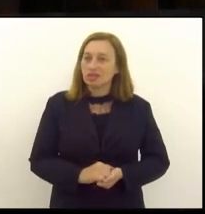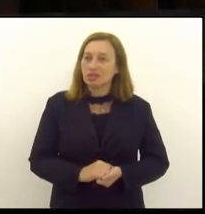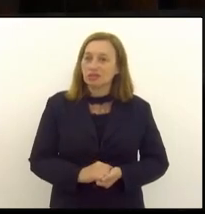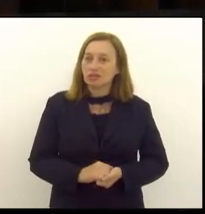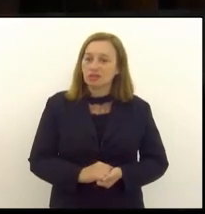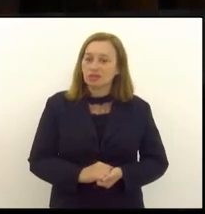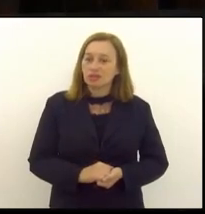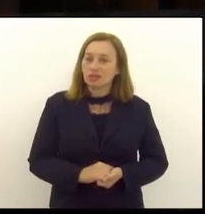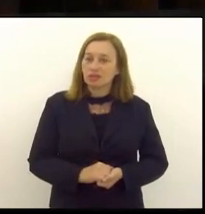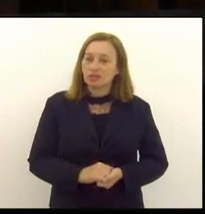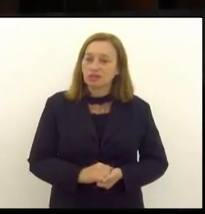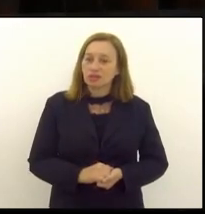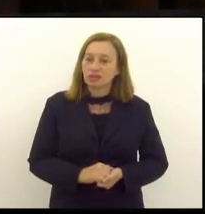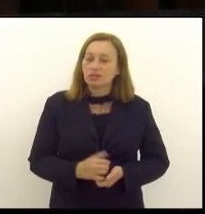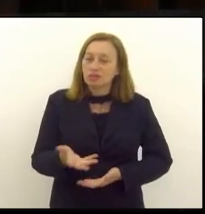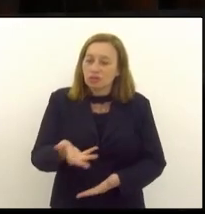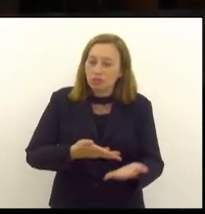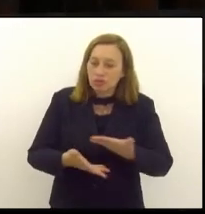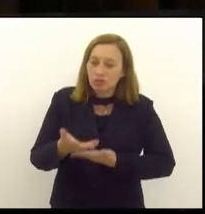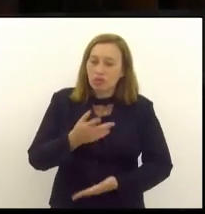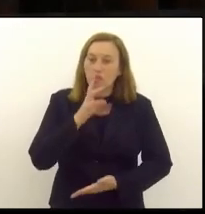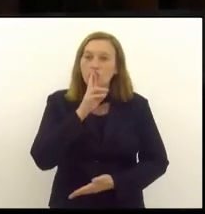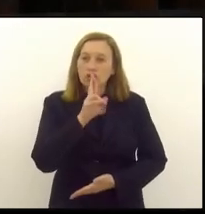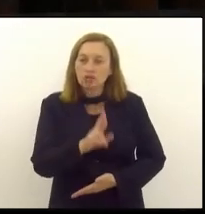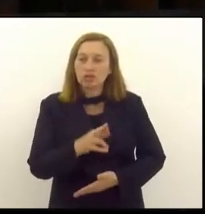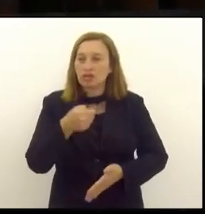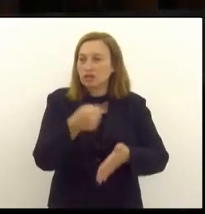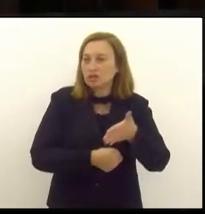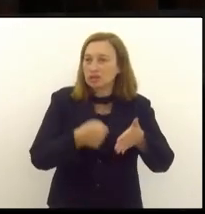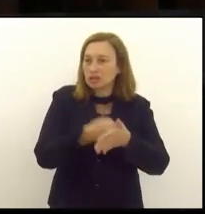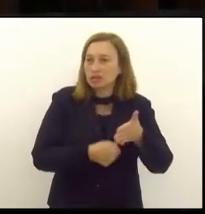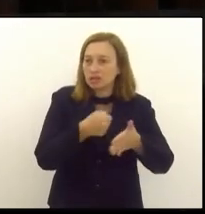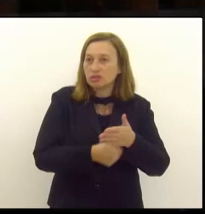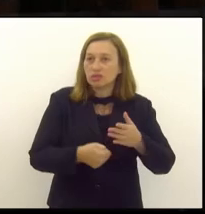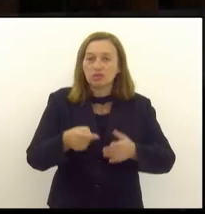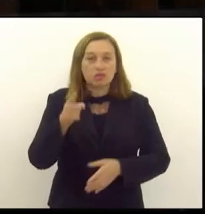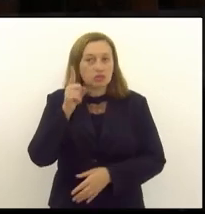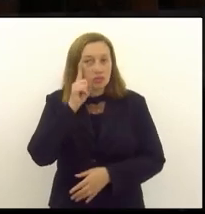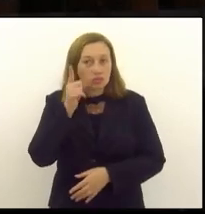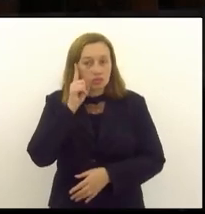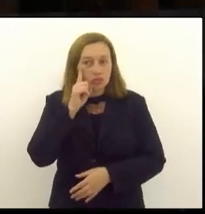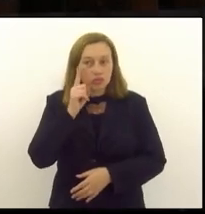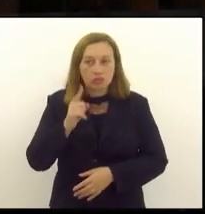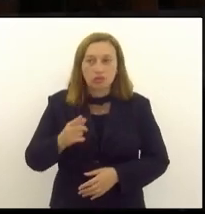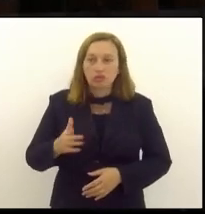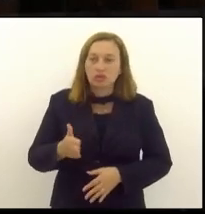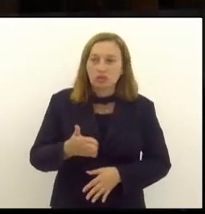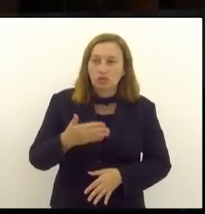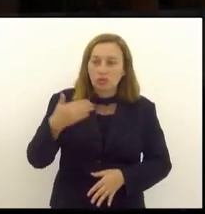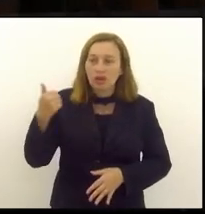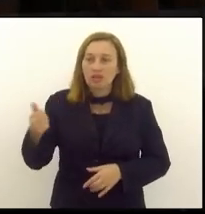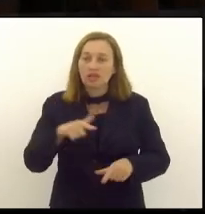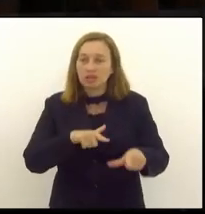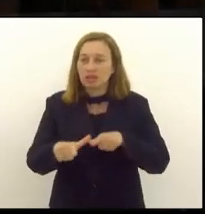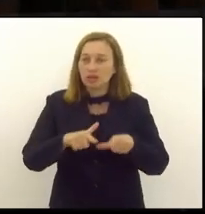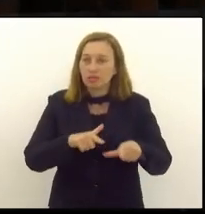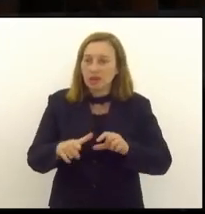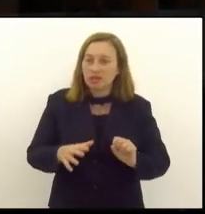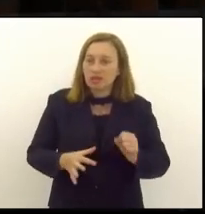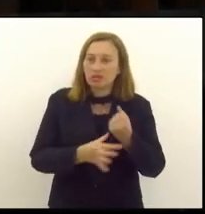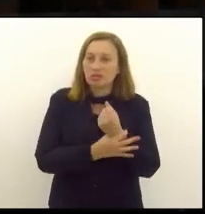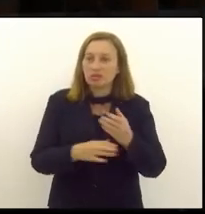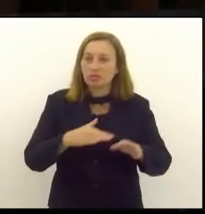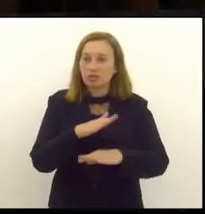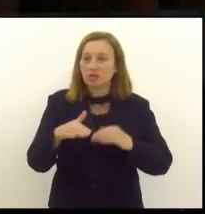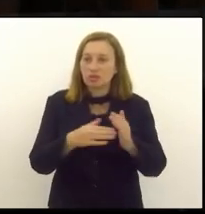ela compartilha, ela é o resultado dessa luta cotidiana por condições mais dignas, mais seguras e mais saudáveis para todos